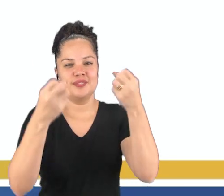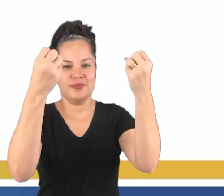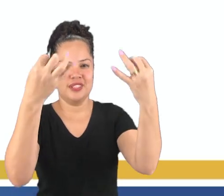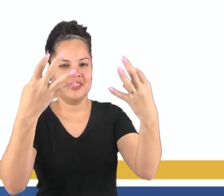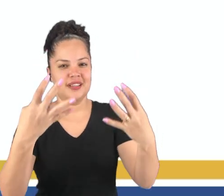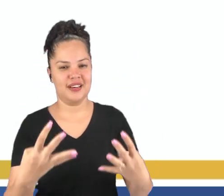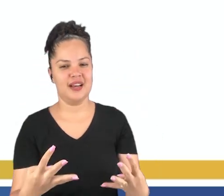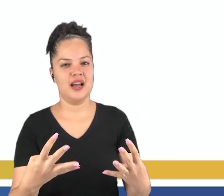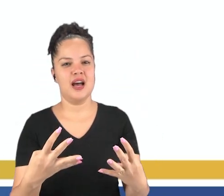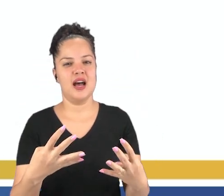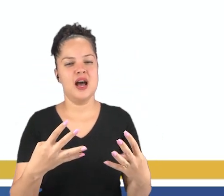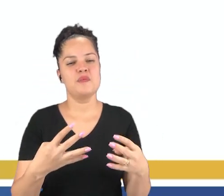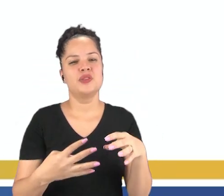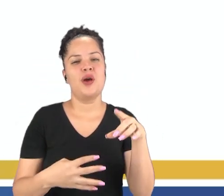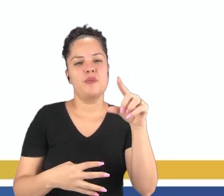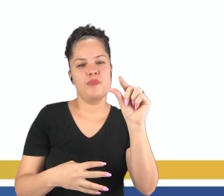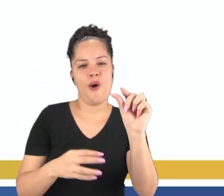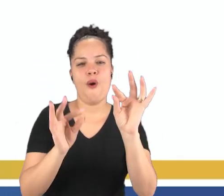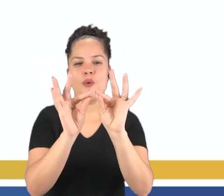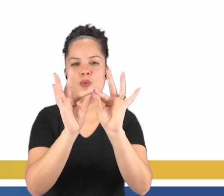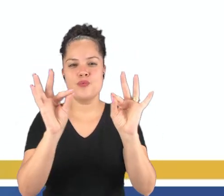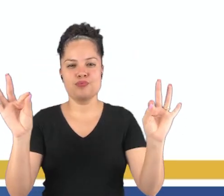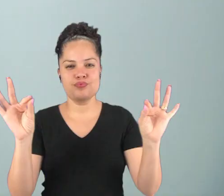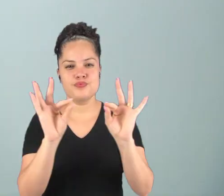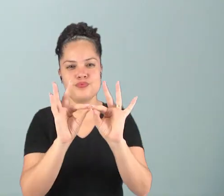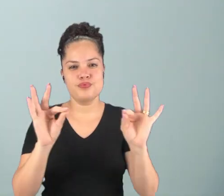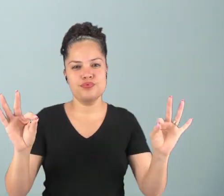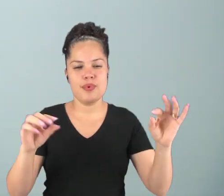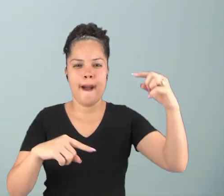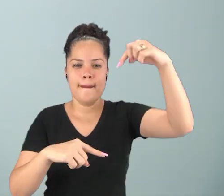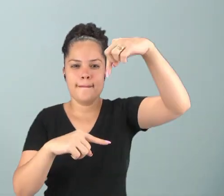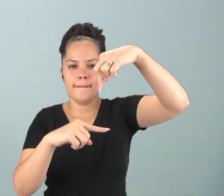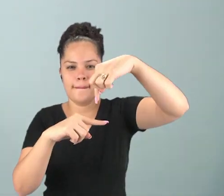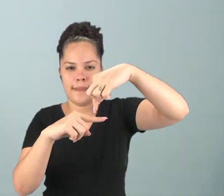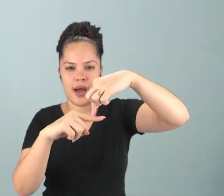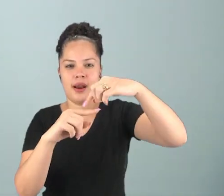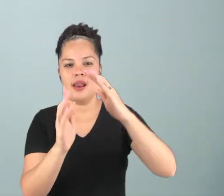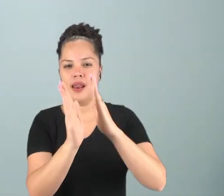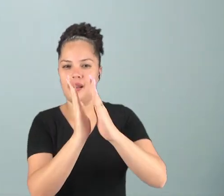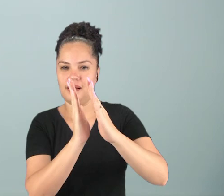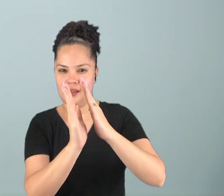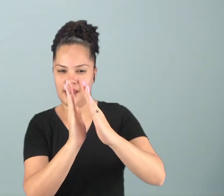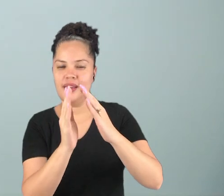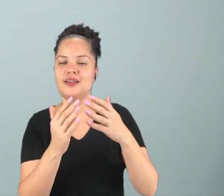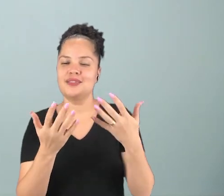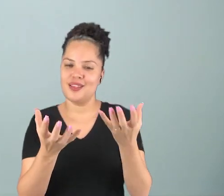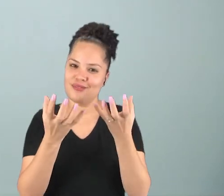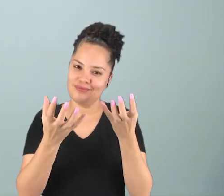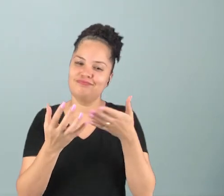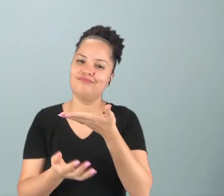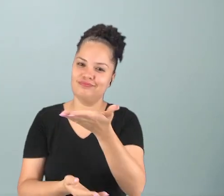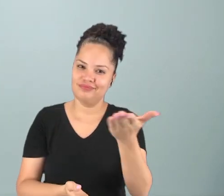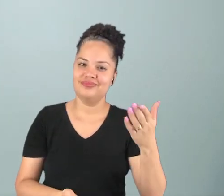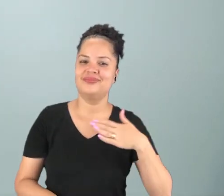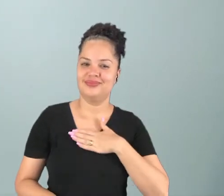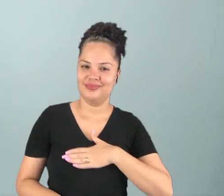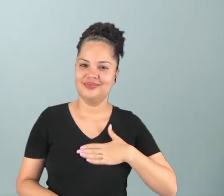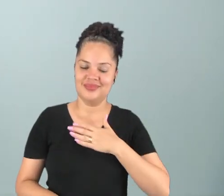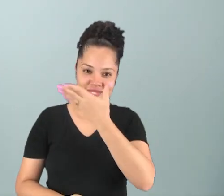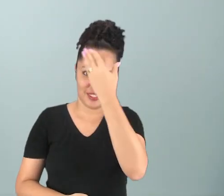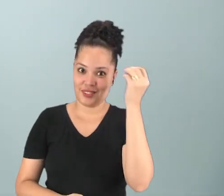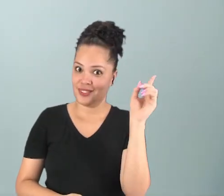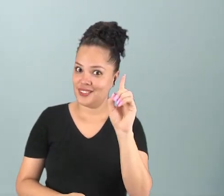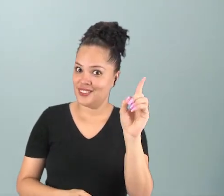pouquinho sobre retas paralelas e retas perpendiculares, certo? Eu espero que tenham gostado. Não esqueçam de